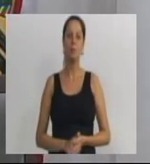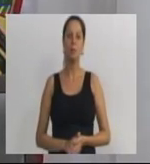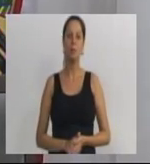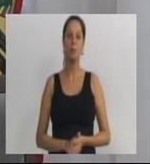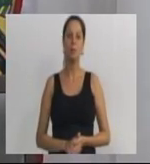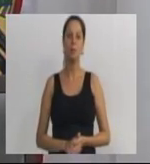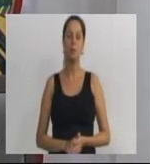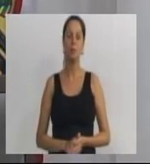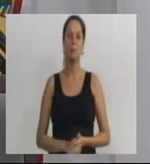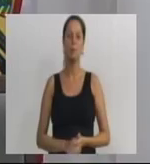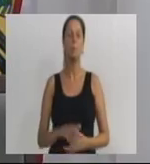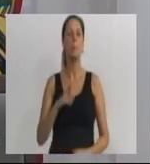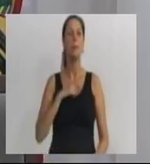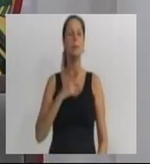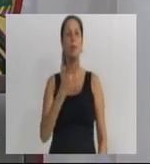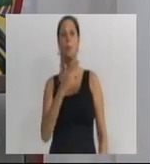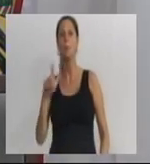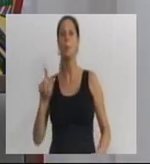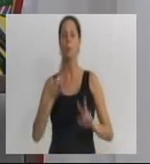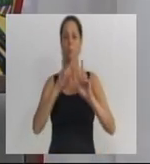Eu tinha outro assunto para